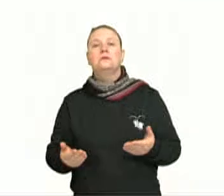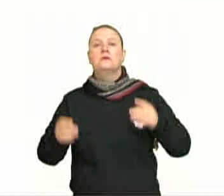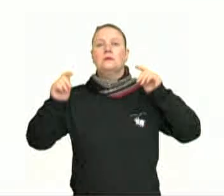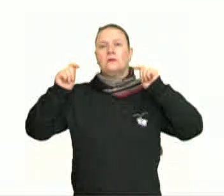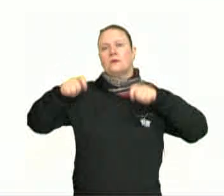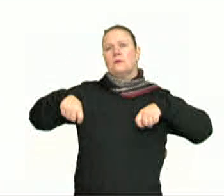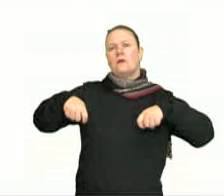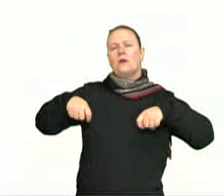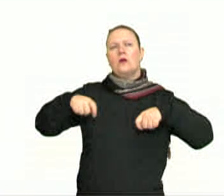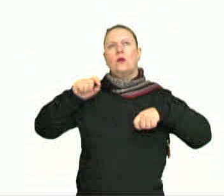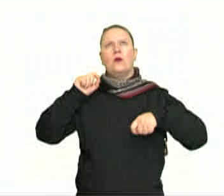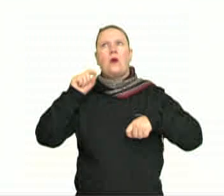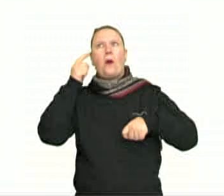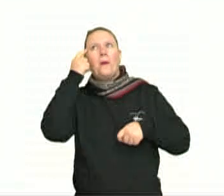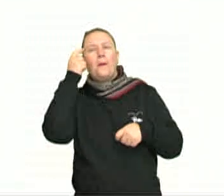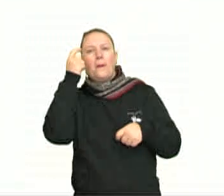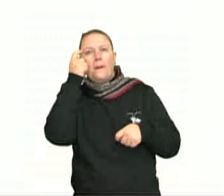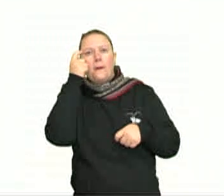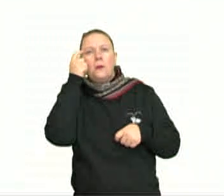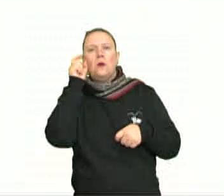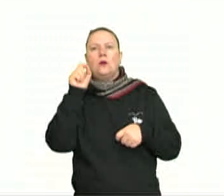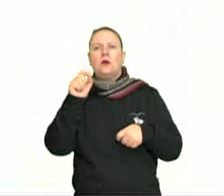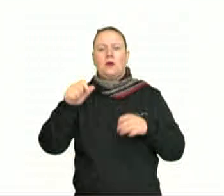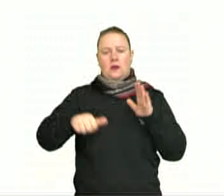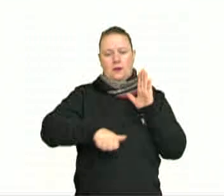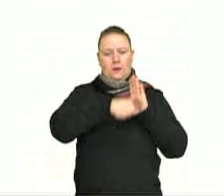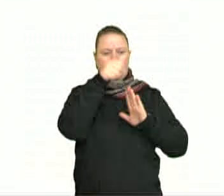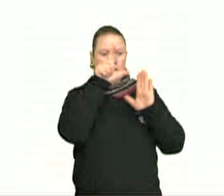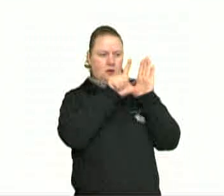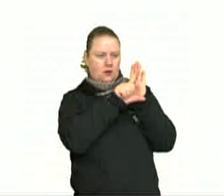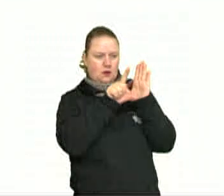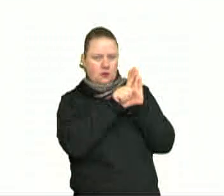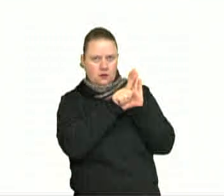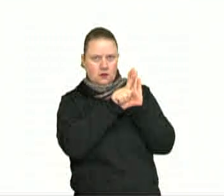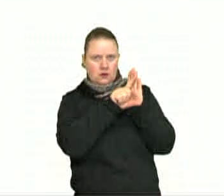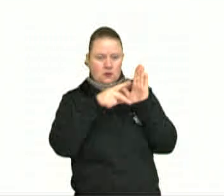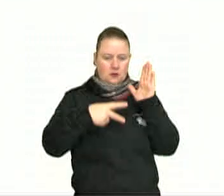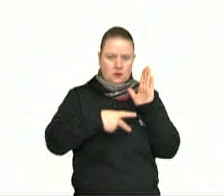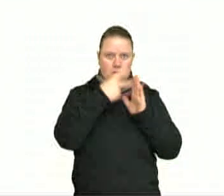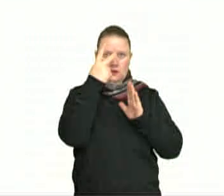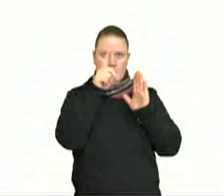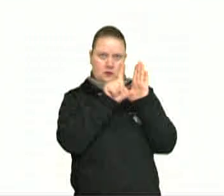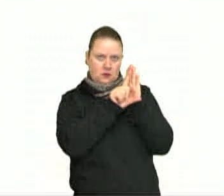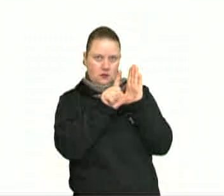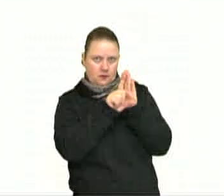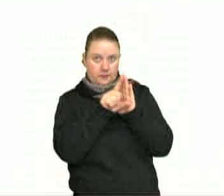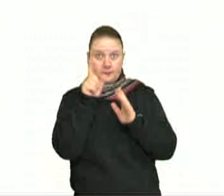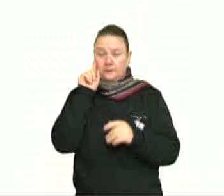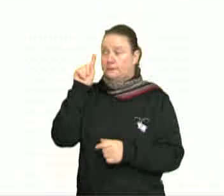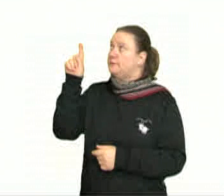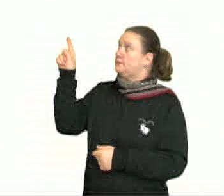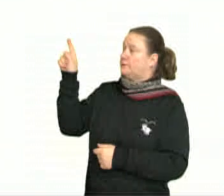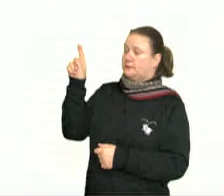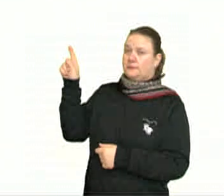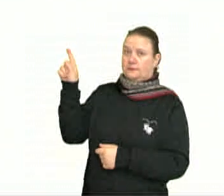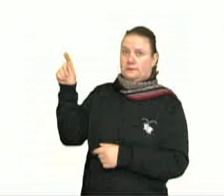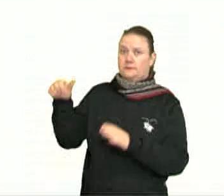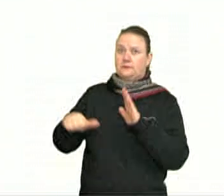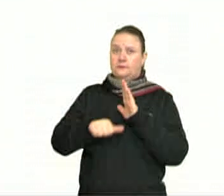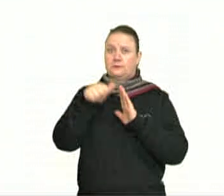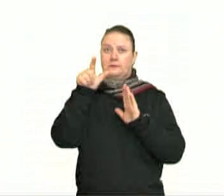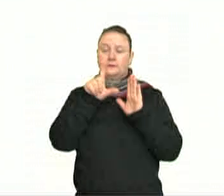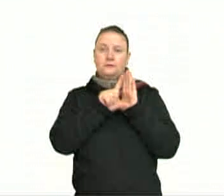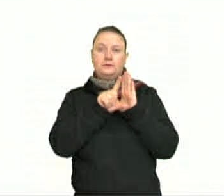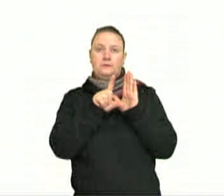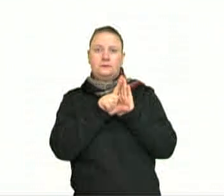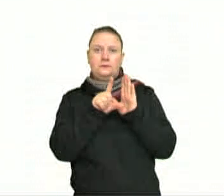pode ter uma relação entre a primeira lei de Newton e a segunda. Então, se você acompanhar comigo, veja aqui, né, a primeira lei, como a gente já